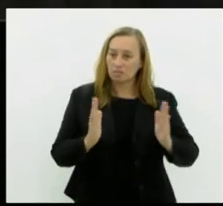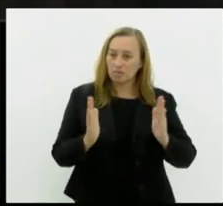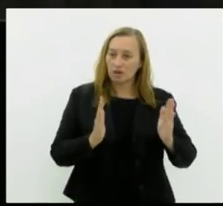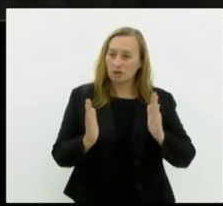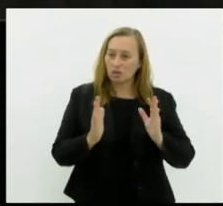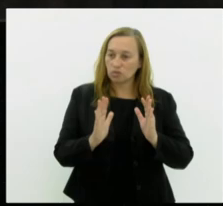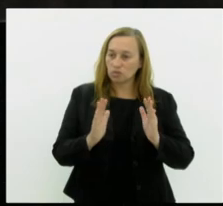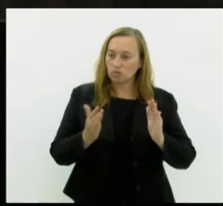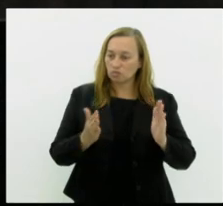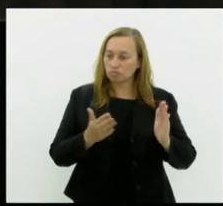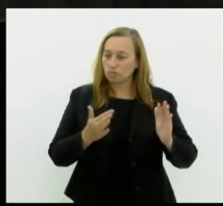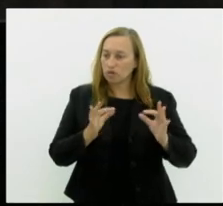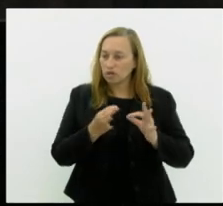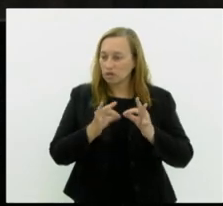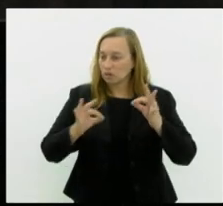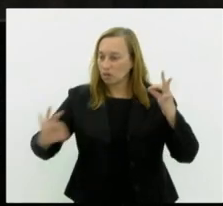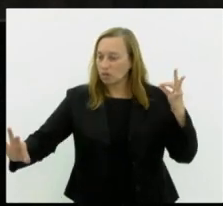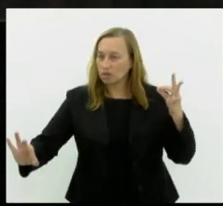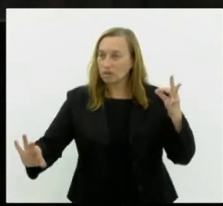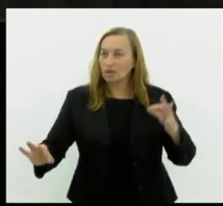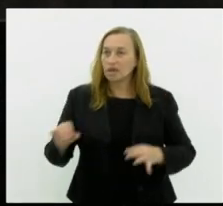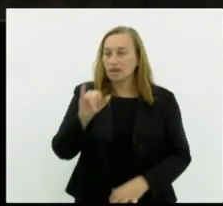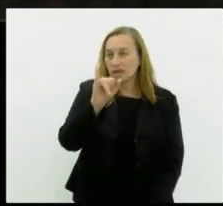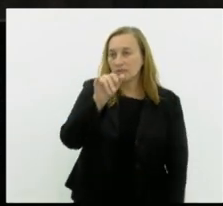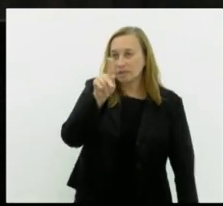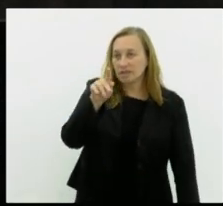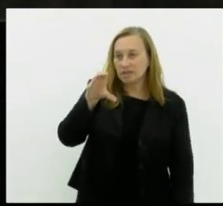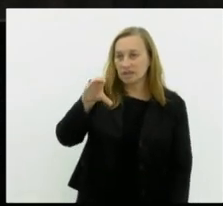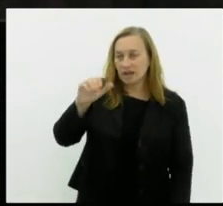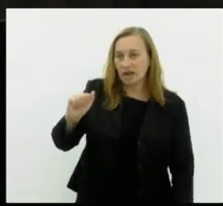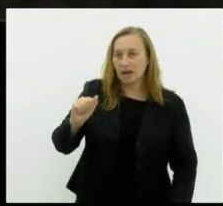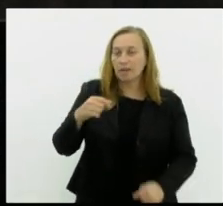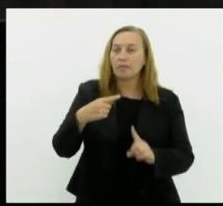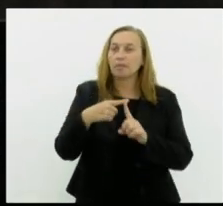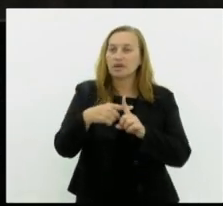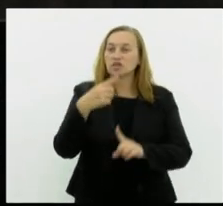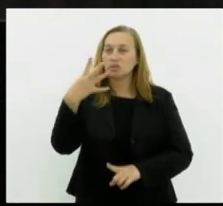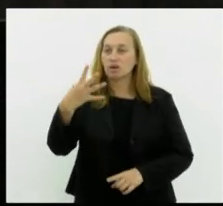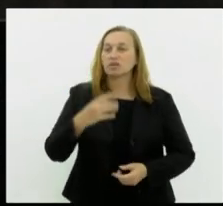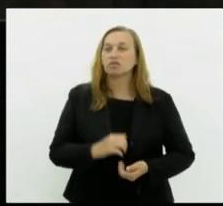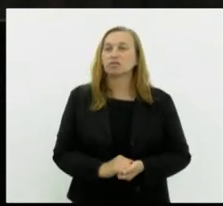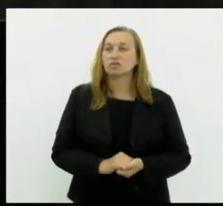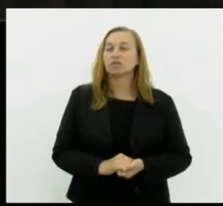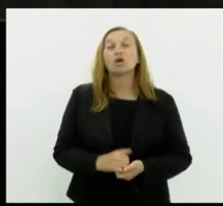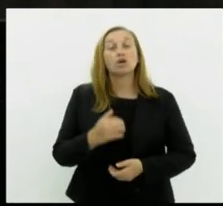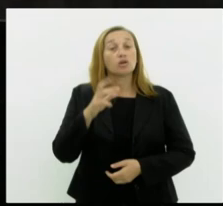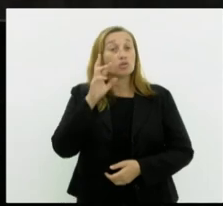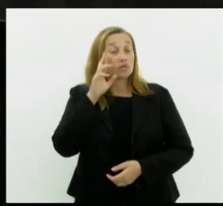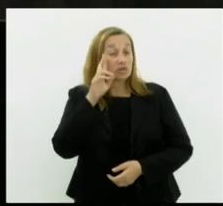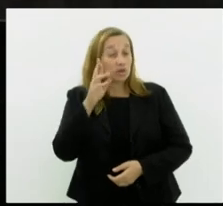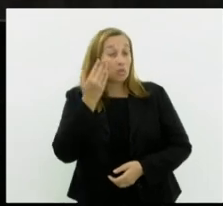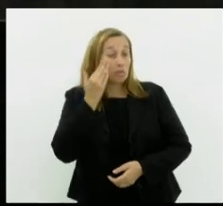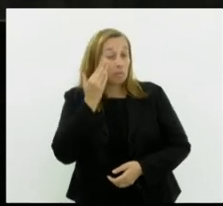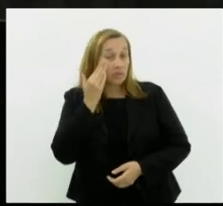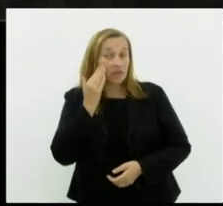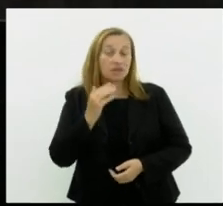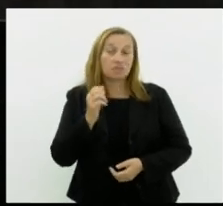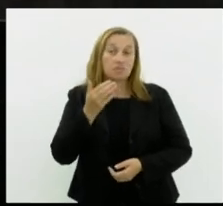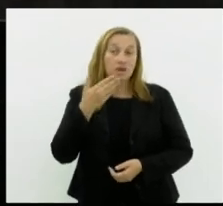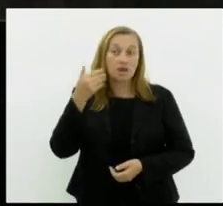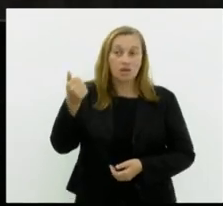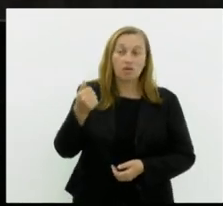com IPCA mais 4. IPCA mais 4, para o senhor ter uma ideia, o IPCA